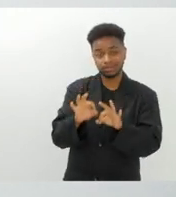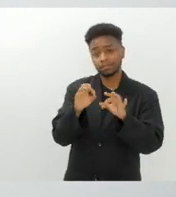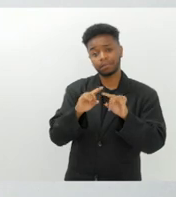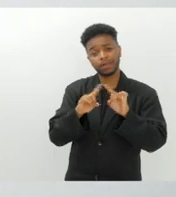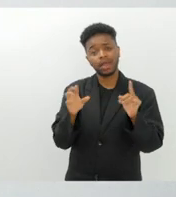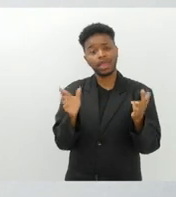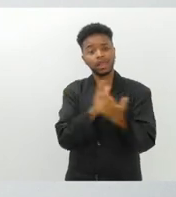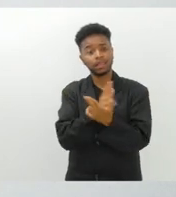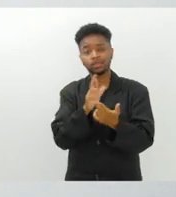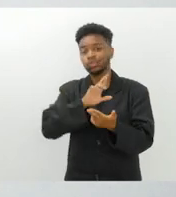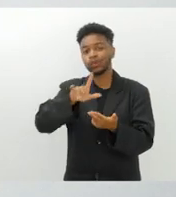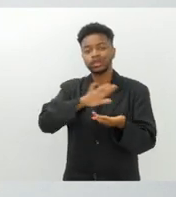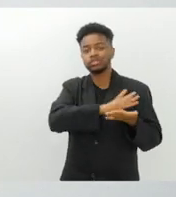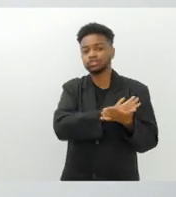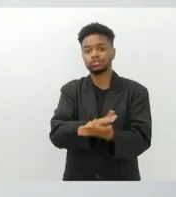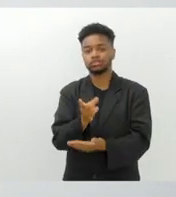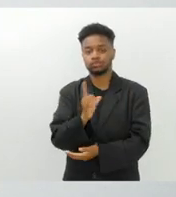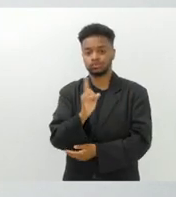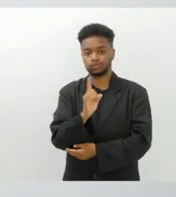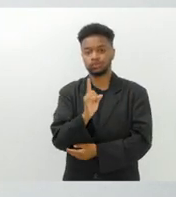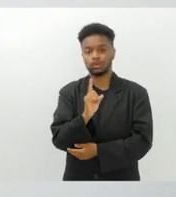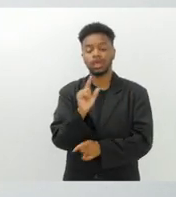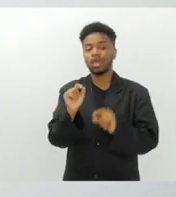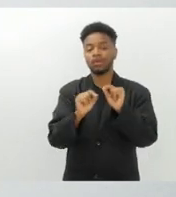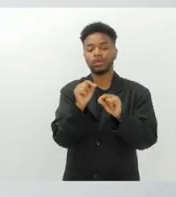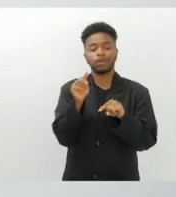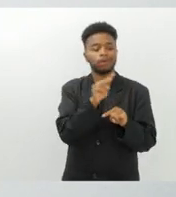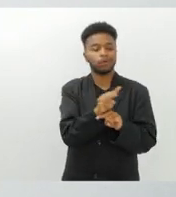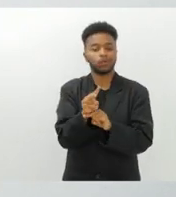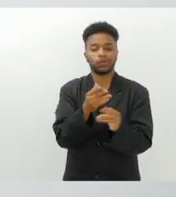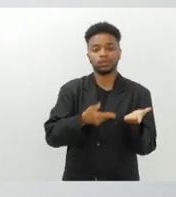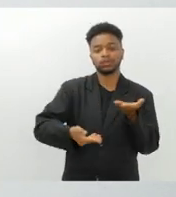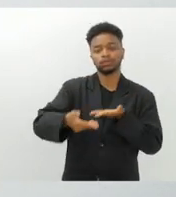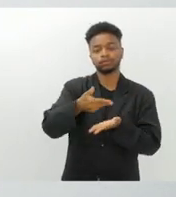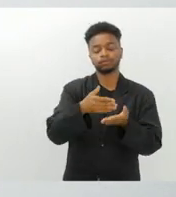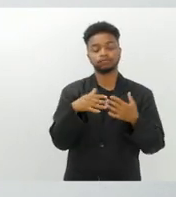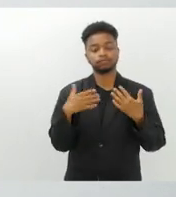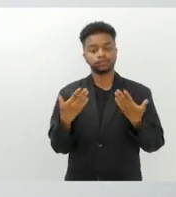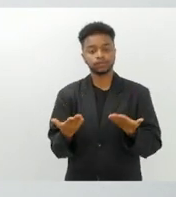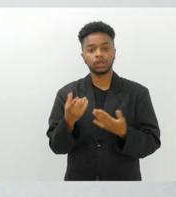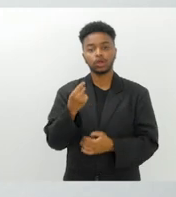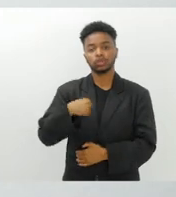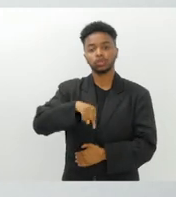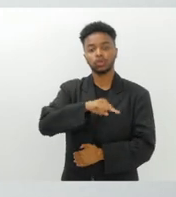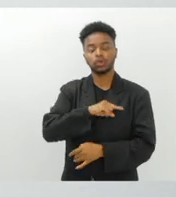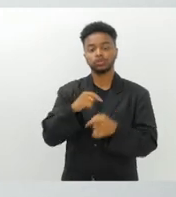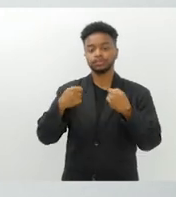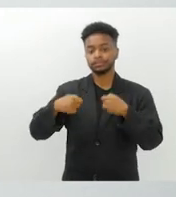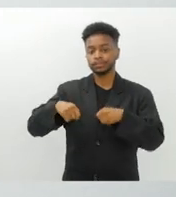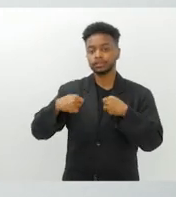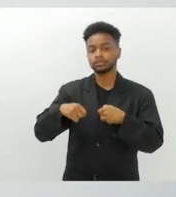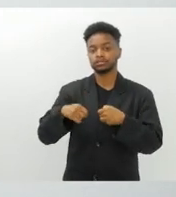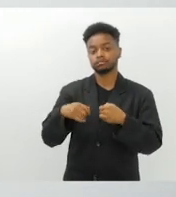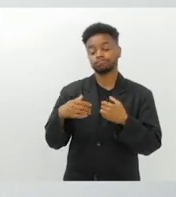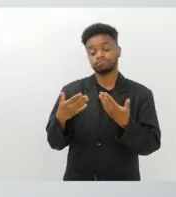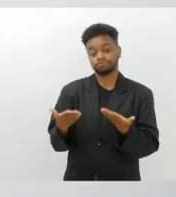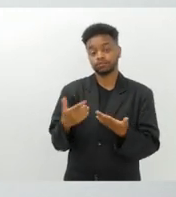não é predatória, ela é de preservar. Nós precisamos, e aí,